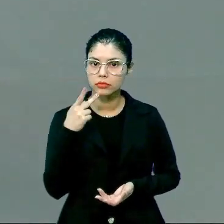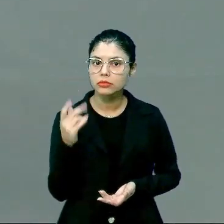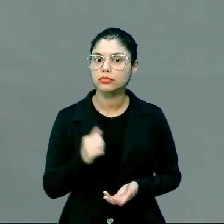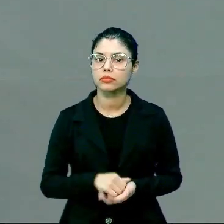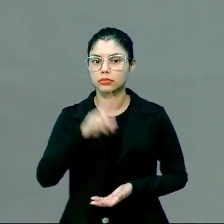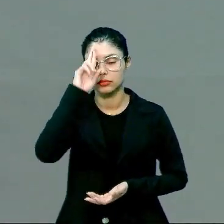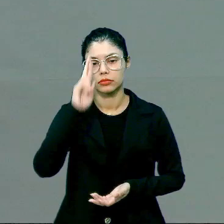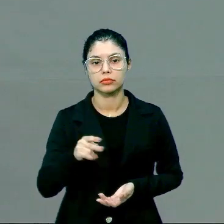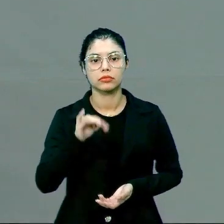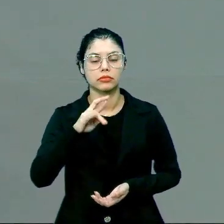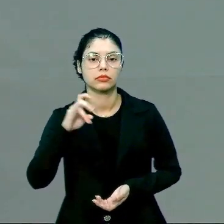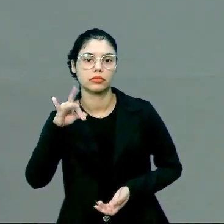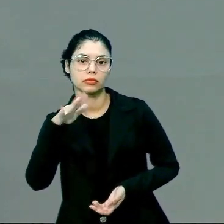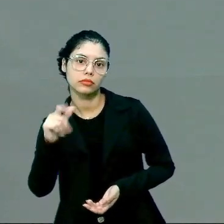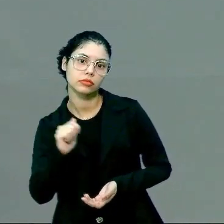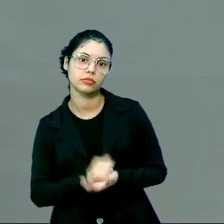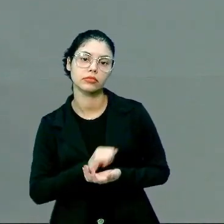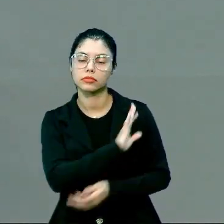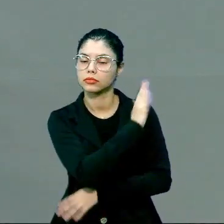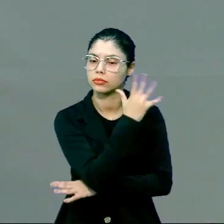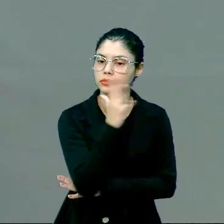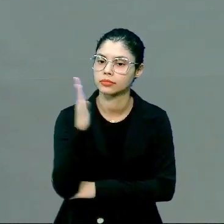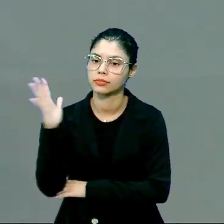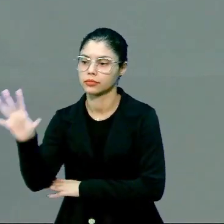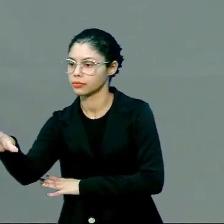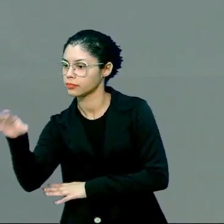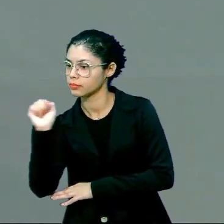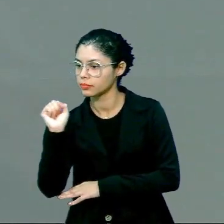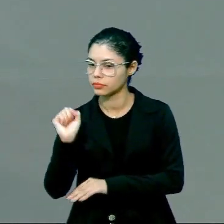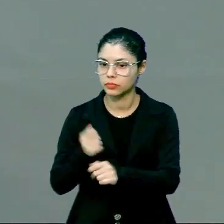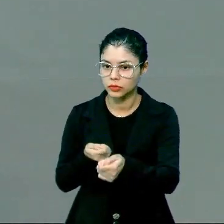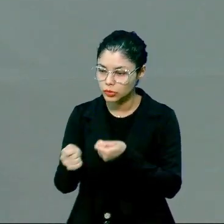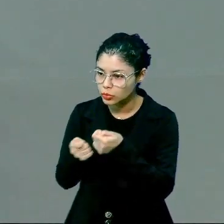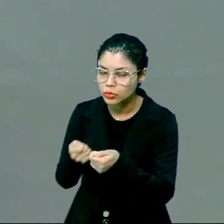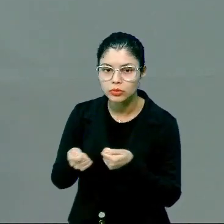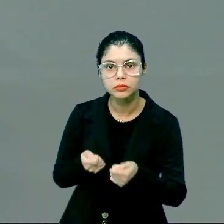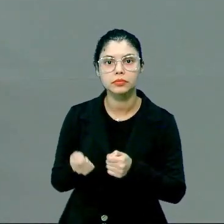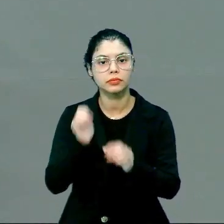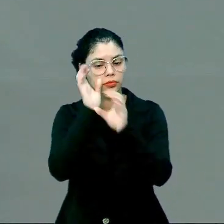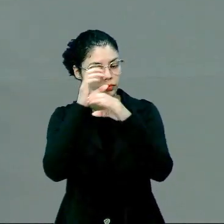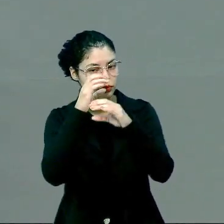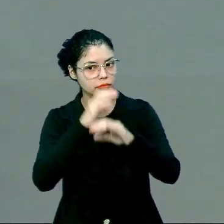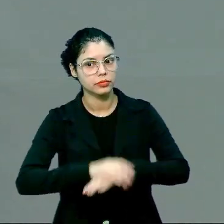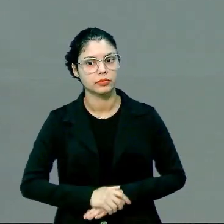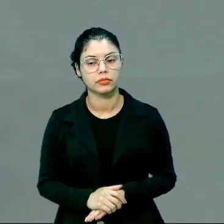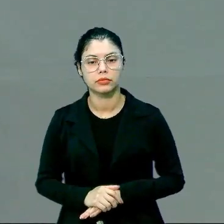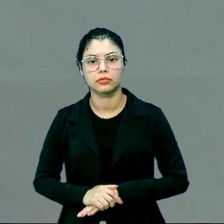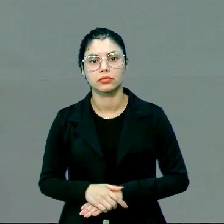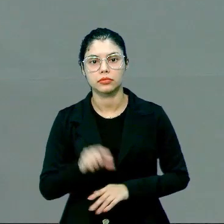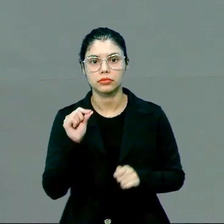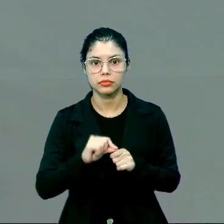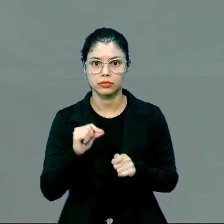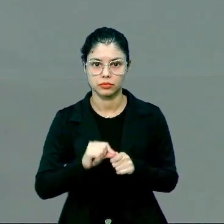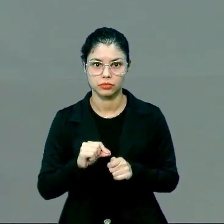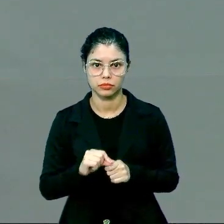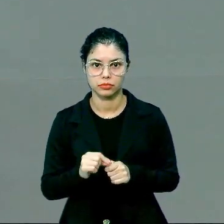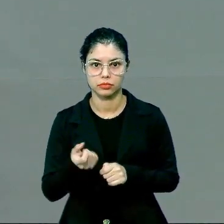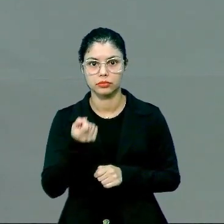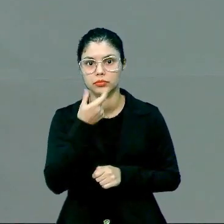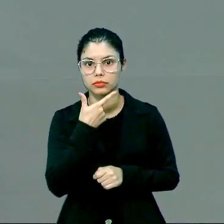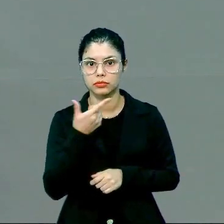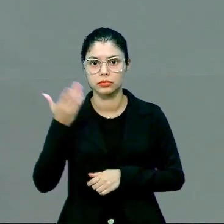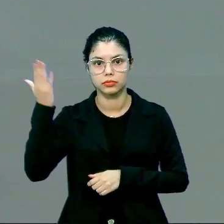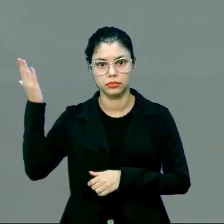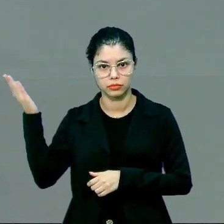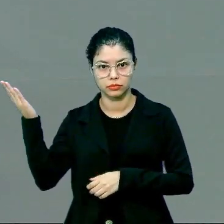razão instrumental, ela vai lá na natureza, pega um produto, manipula no laboratório e pode fazer esse medicamento